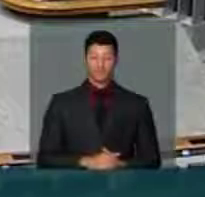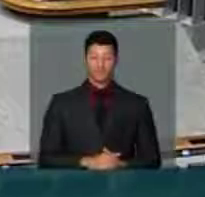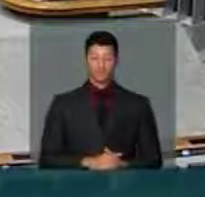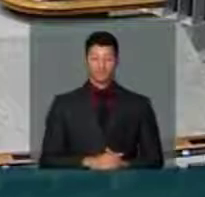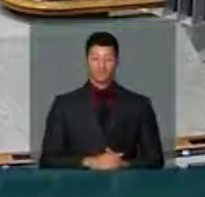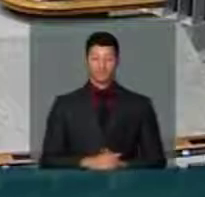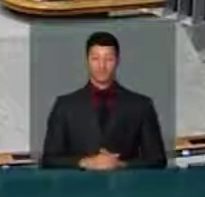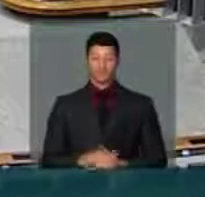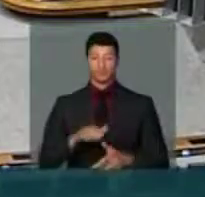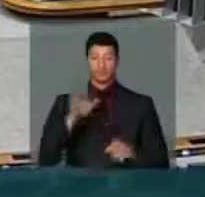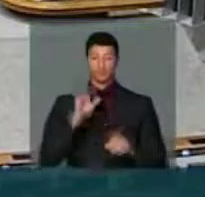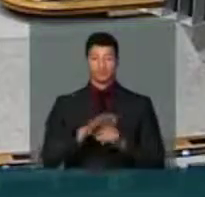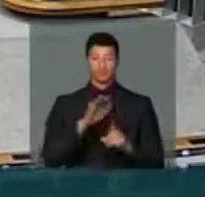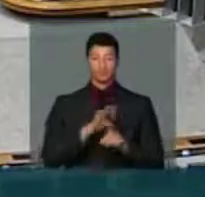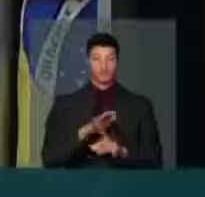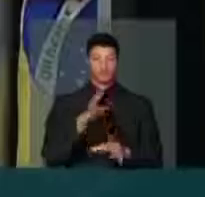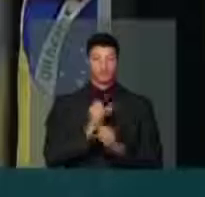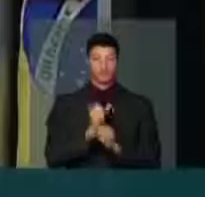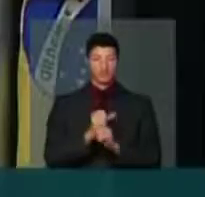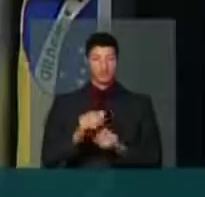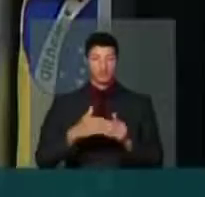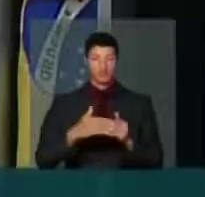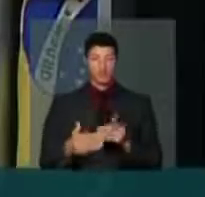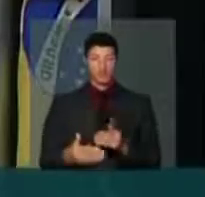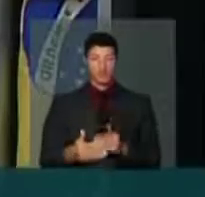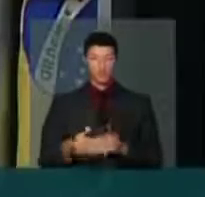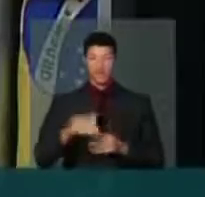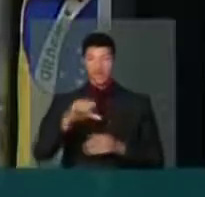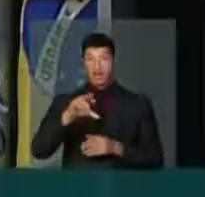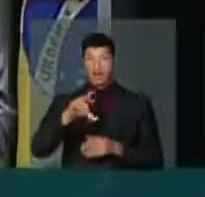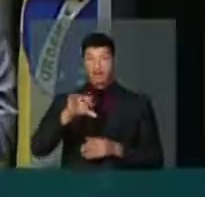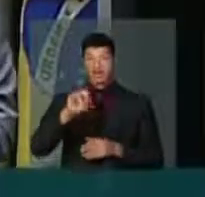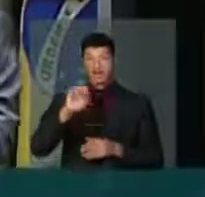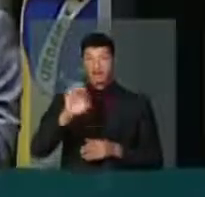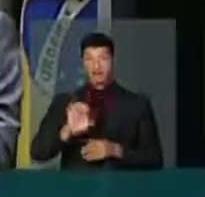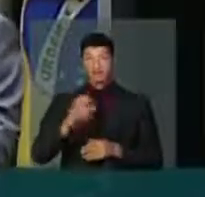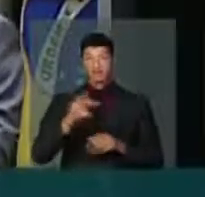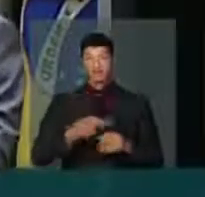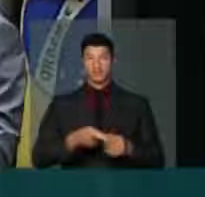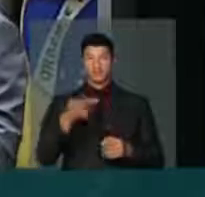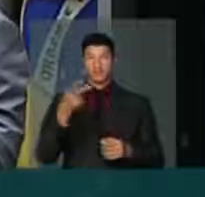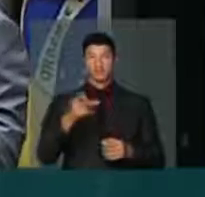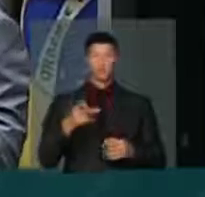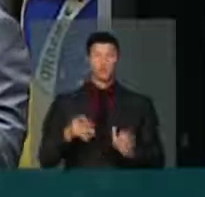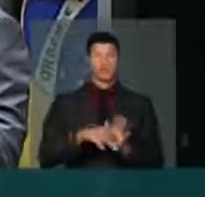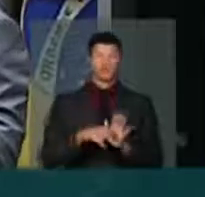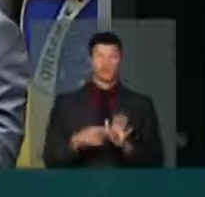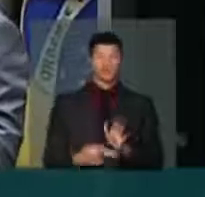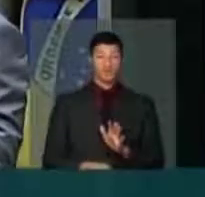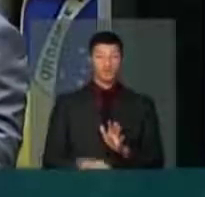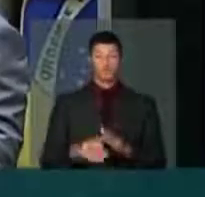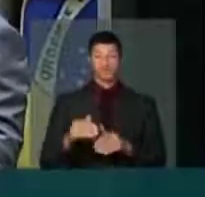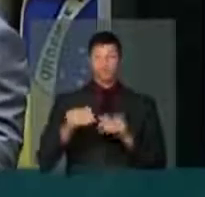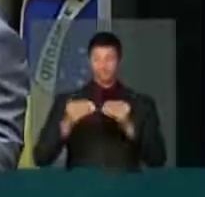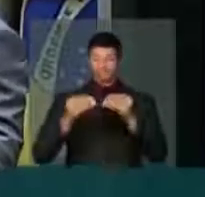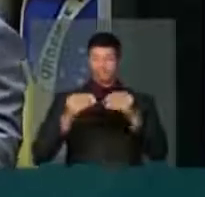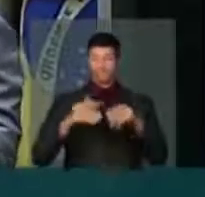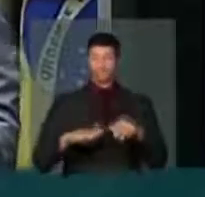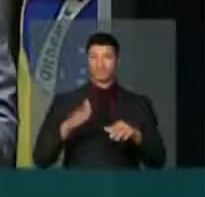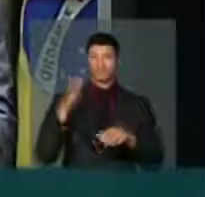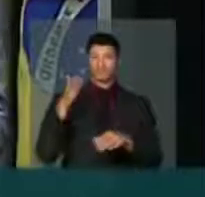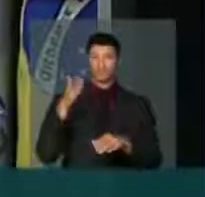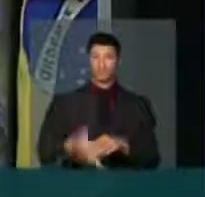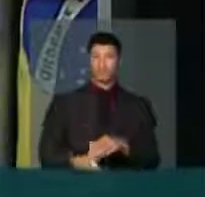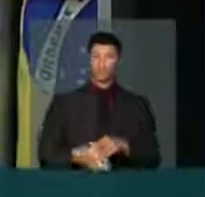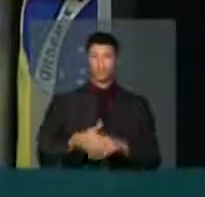Em um efeito dominó perverso, a crise da petrolífera atinge